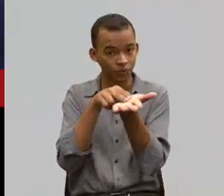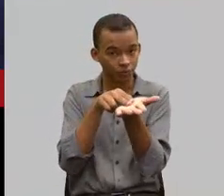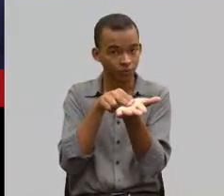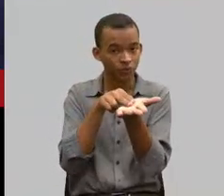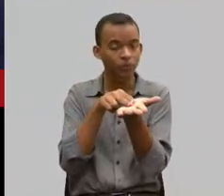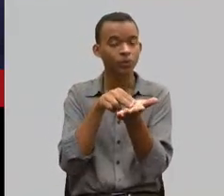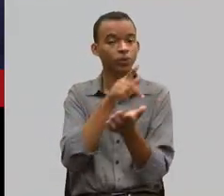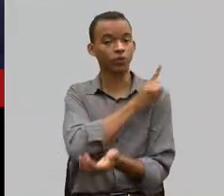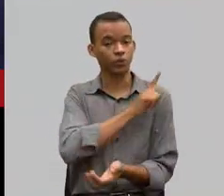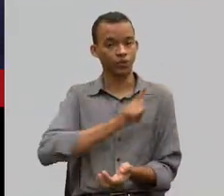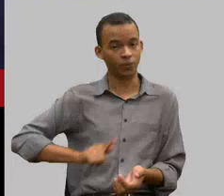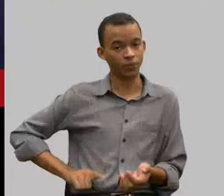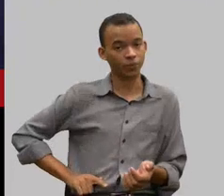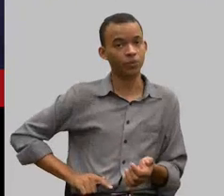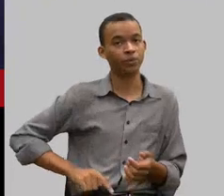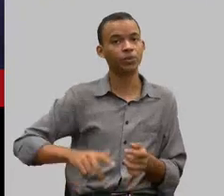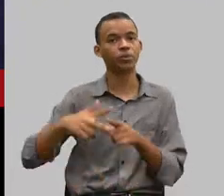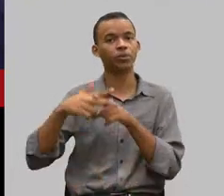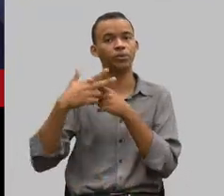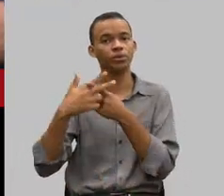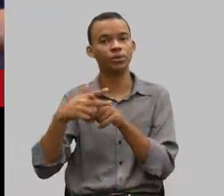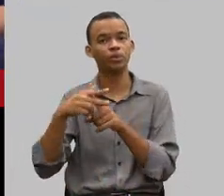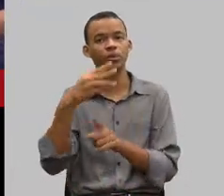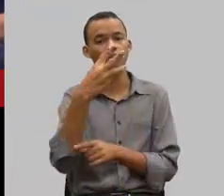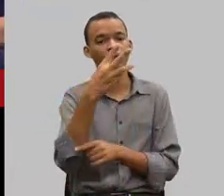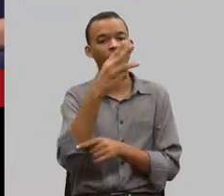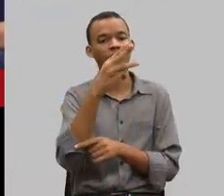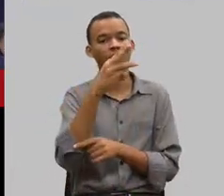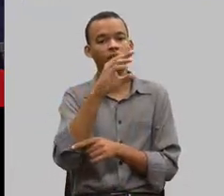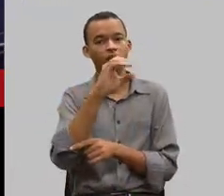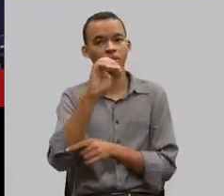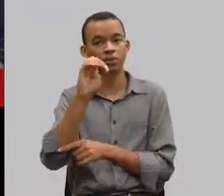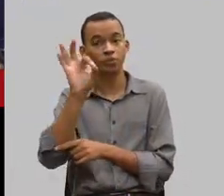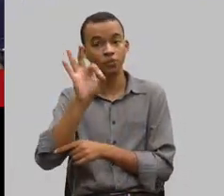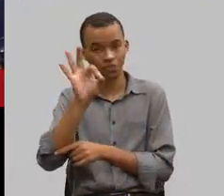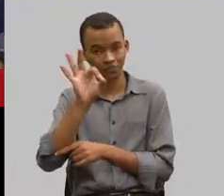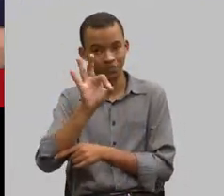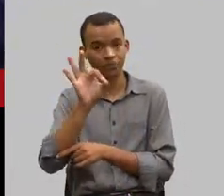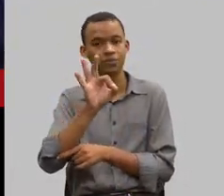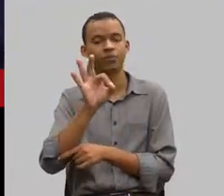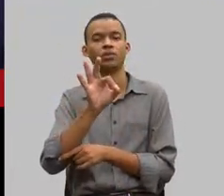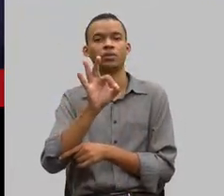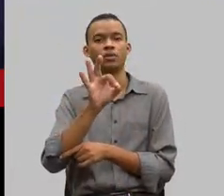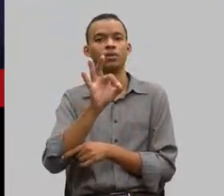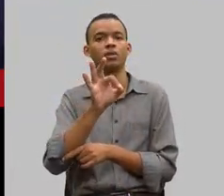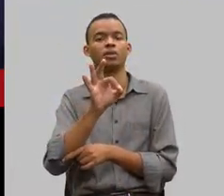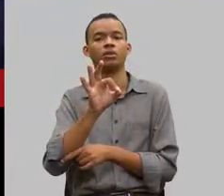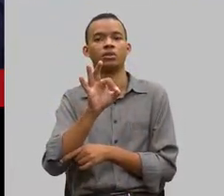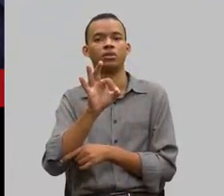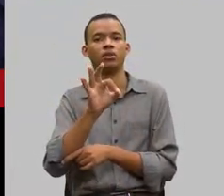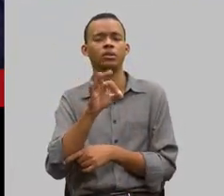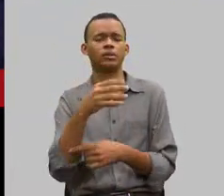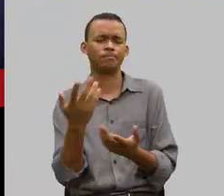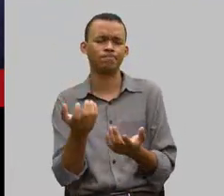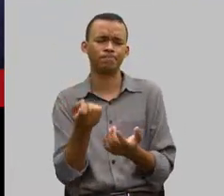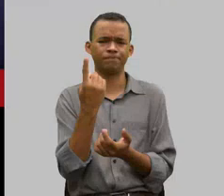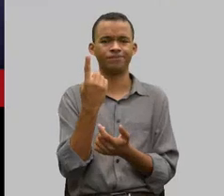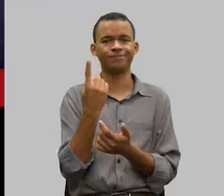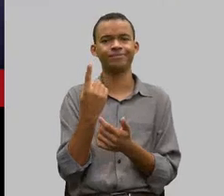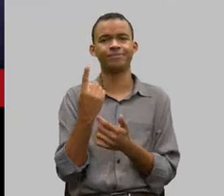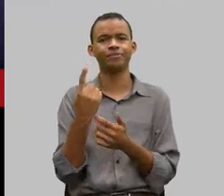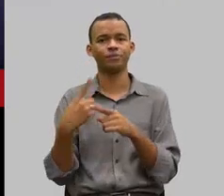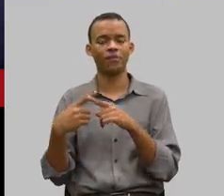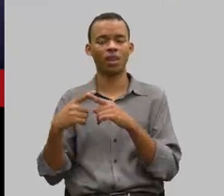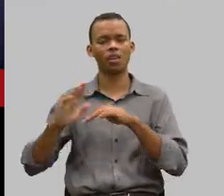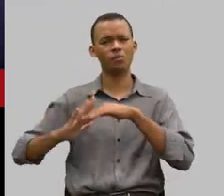300% contraria o regime de recuperação fiscal então ele tem uma contradição ao servidor às